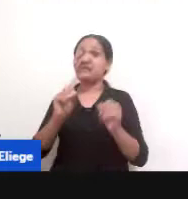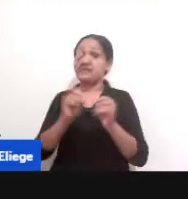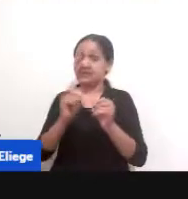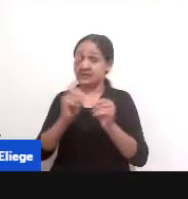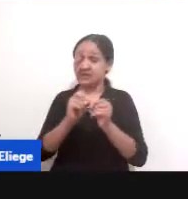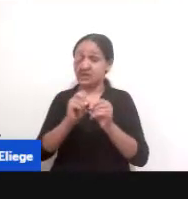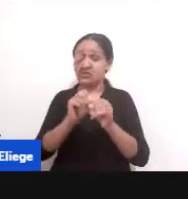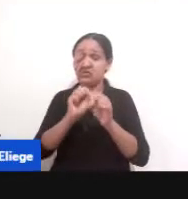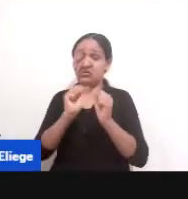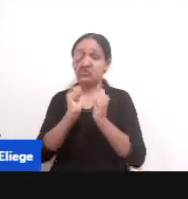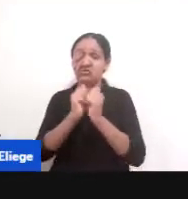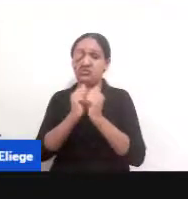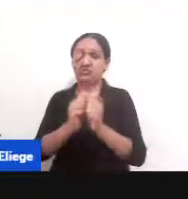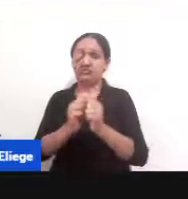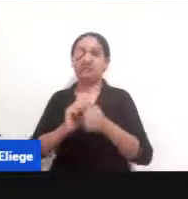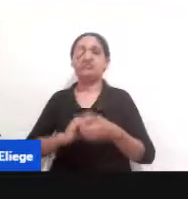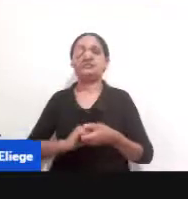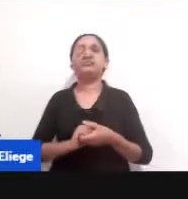Próximo slide.